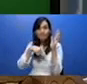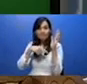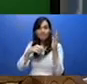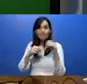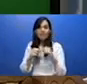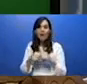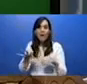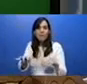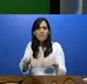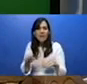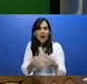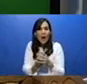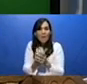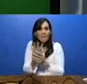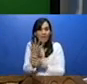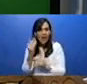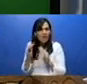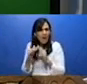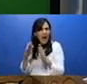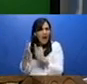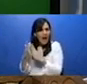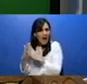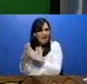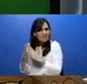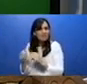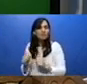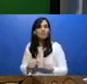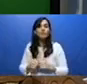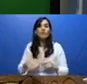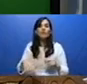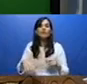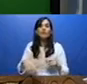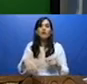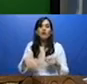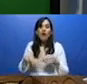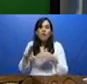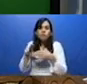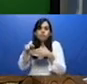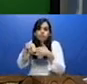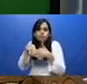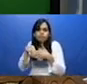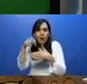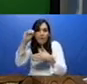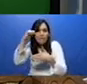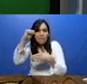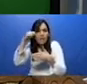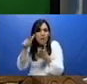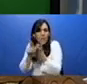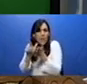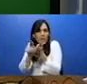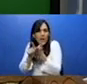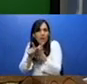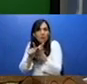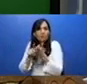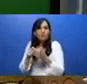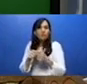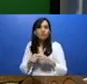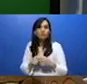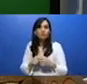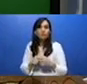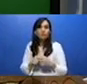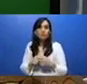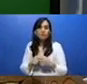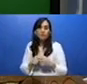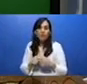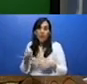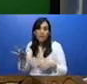plantinha, põe a folha de papel preto aqui escuro, põe no clipezinho, na plantinha ou numa árvore que fica no sol, pega a